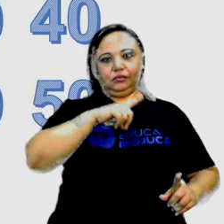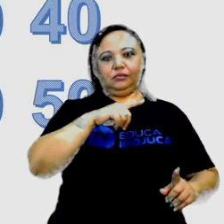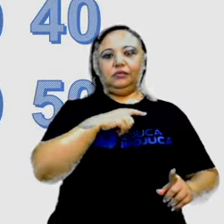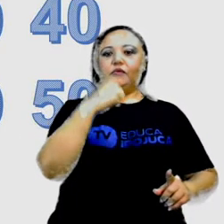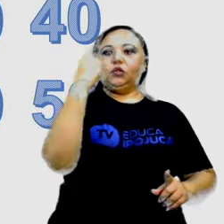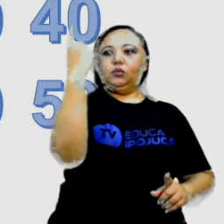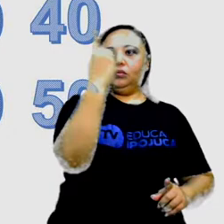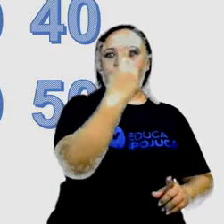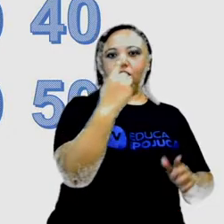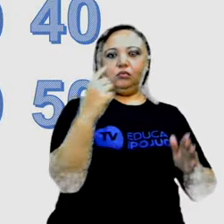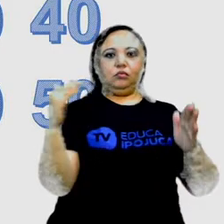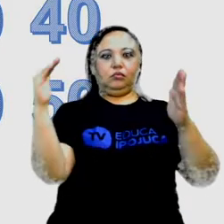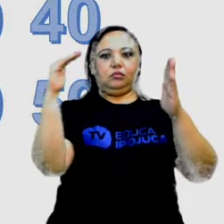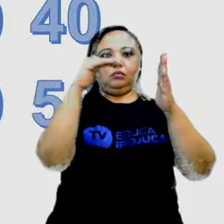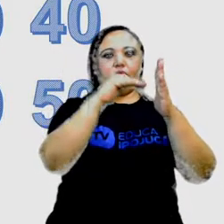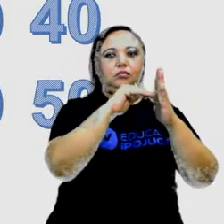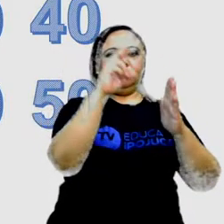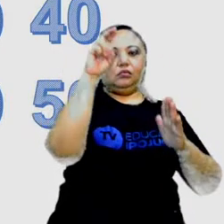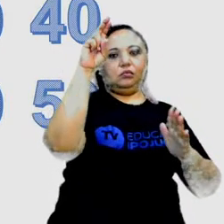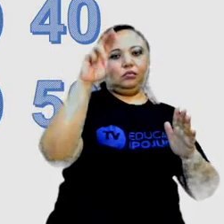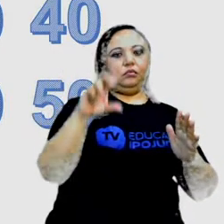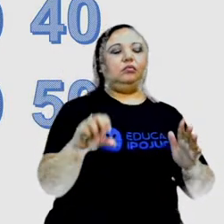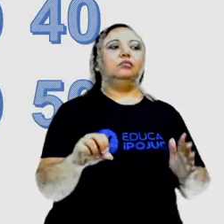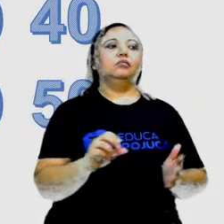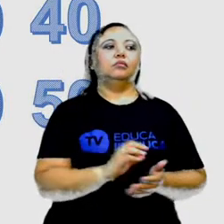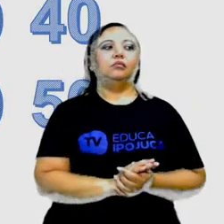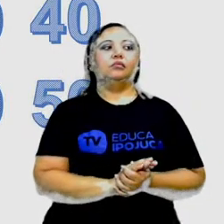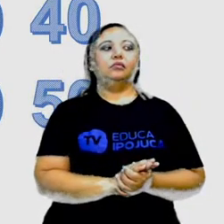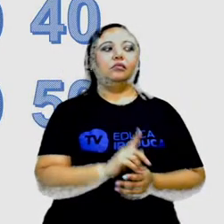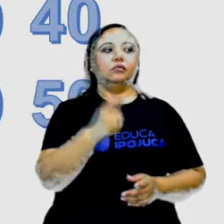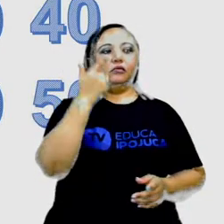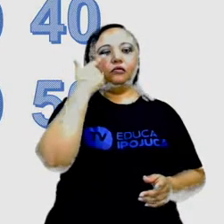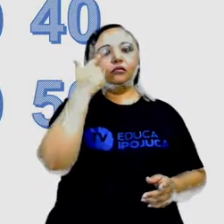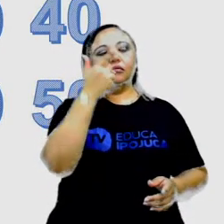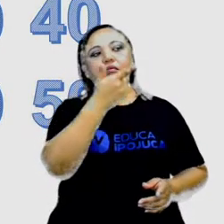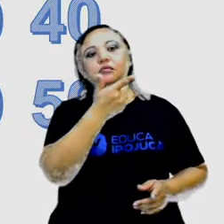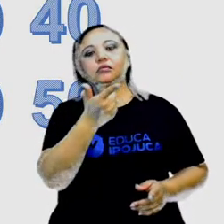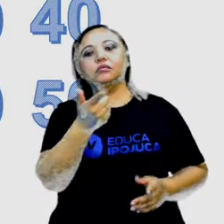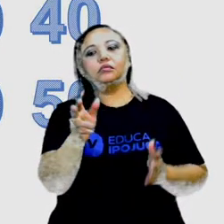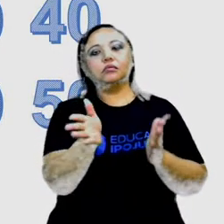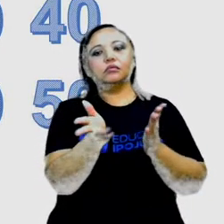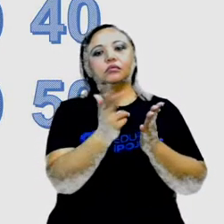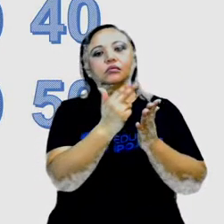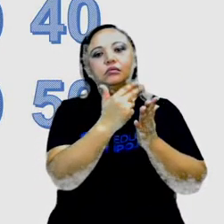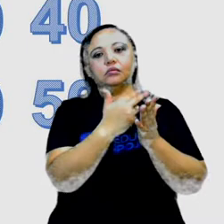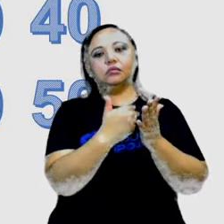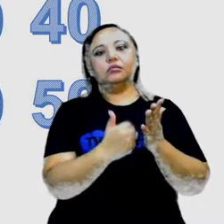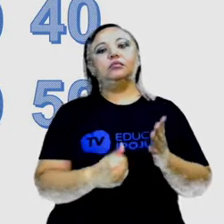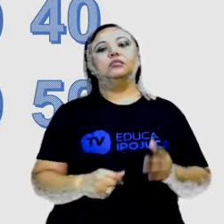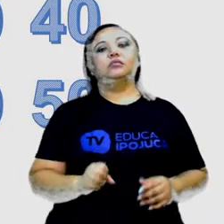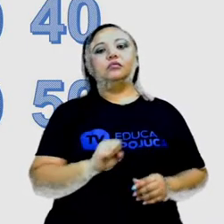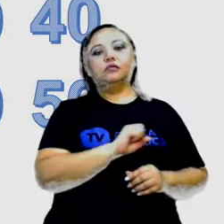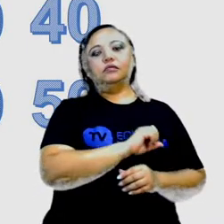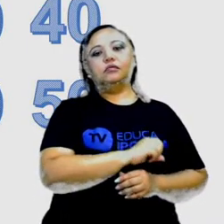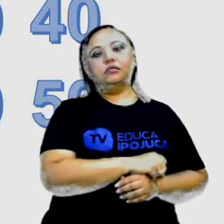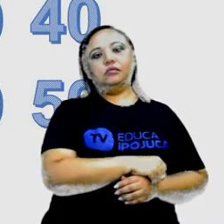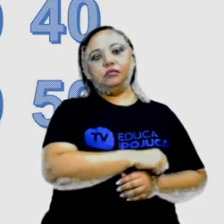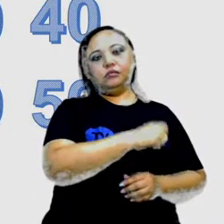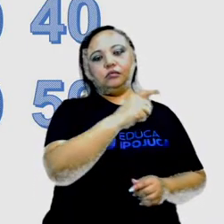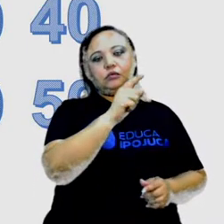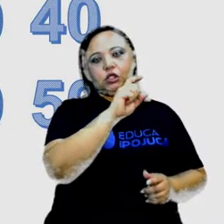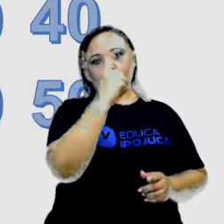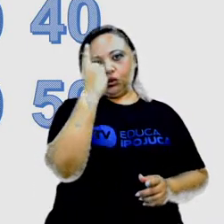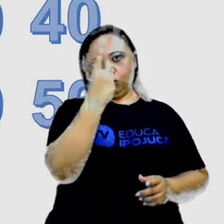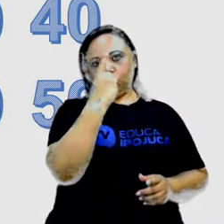vou anotar para vocês aqui todos esses números. Percebam aqui no quadro, na tela da gente, tem números de 1